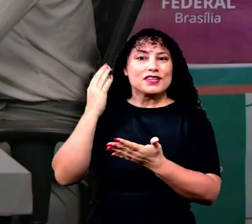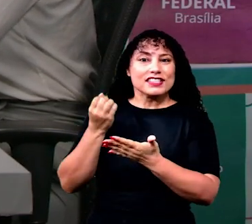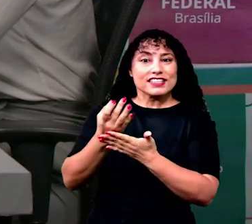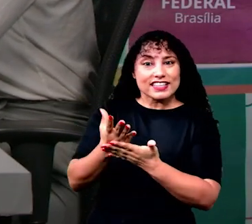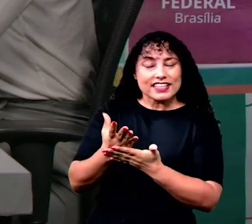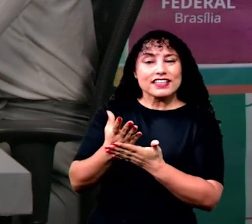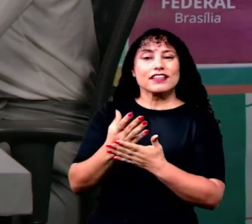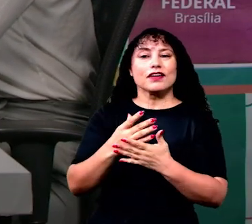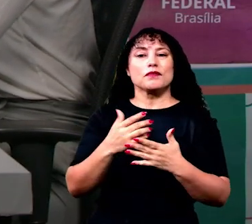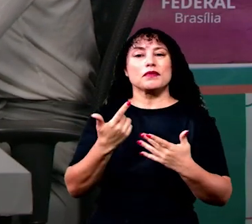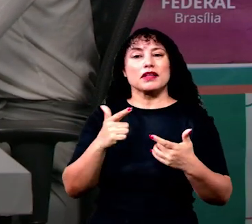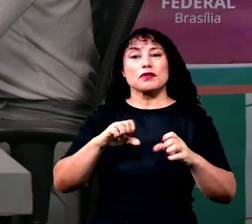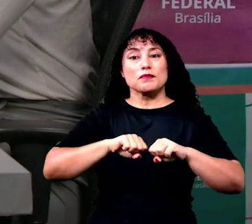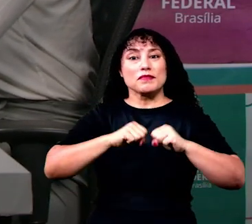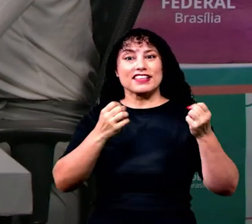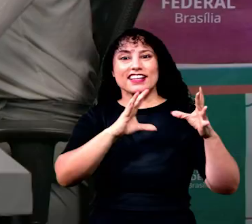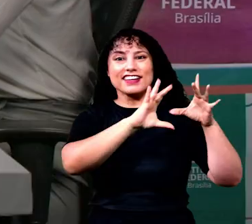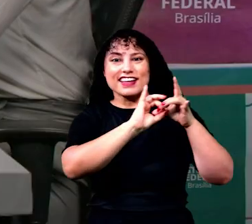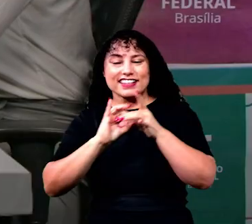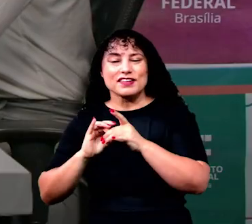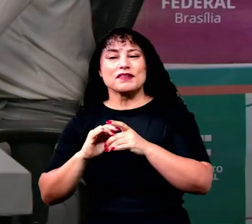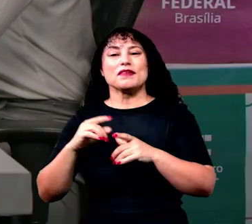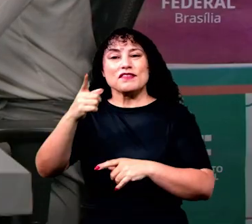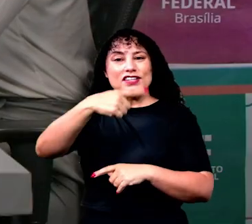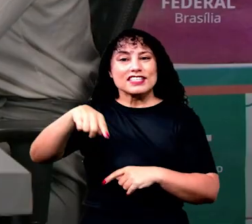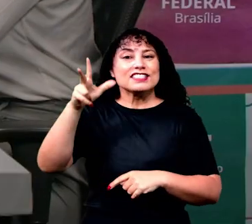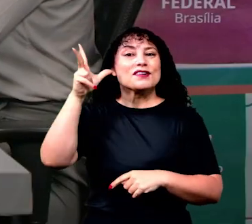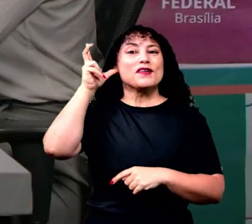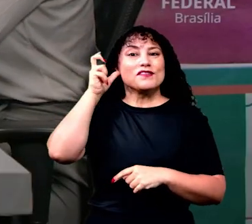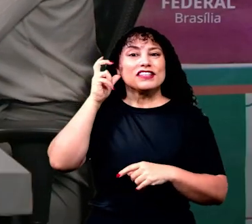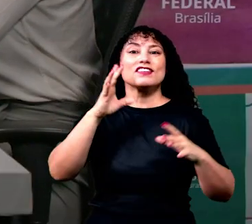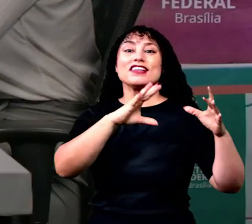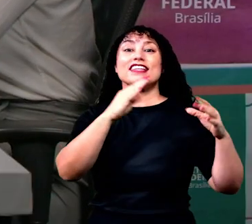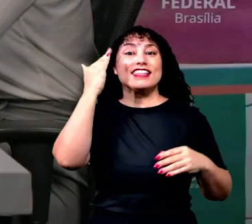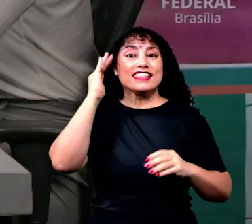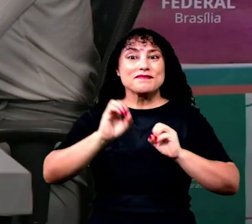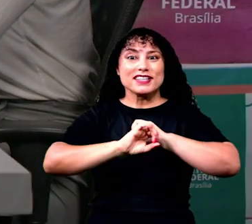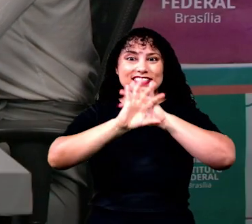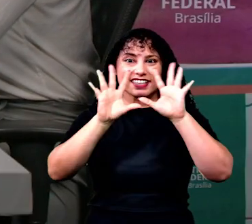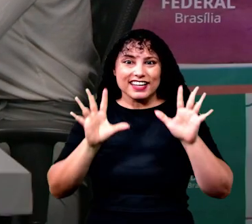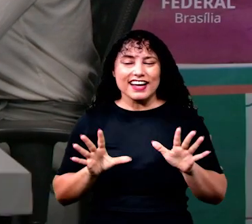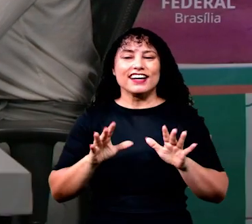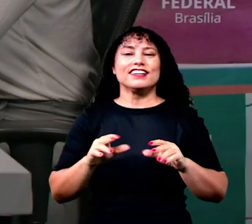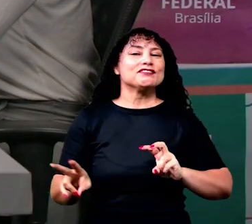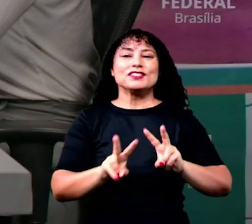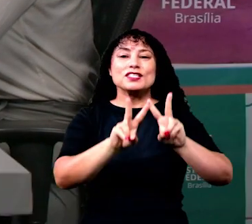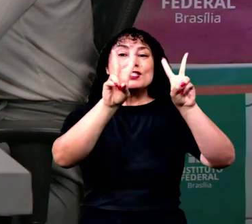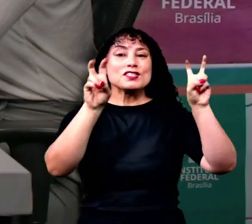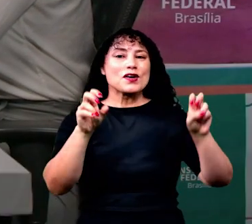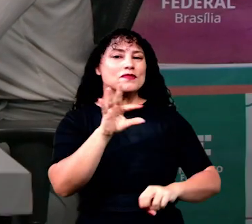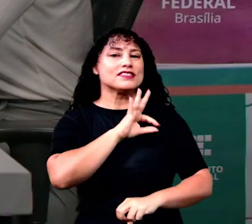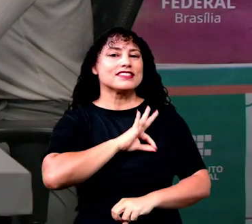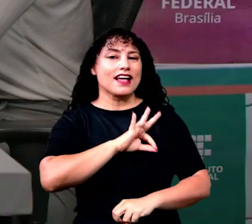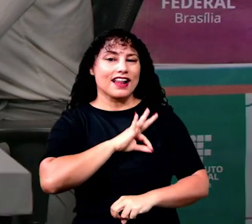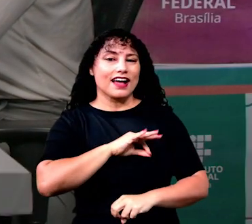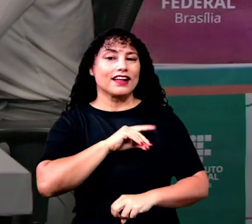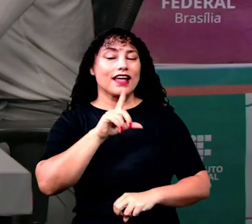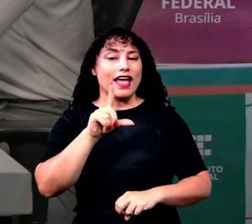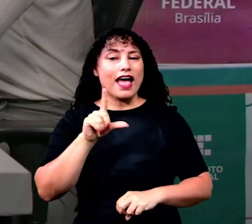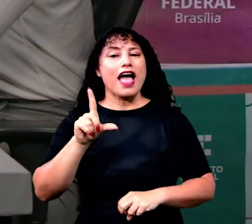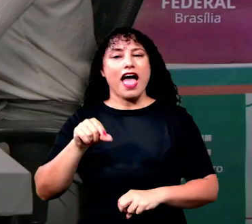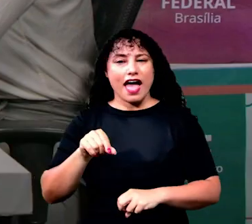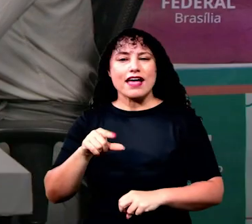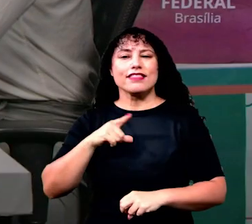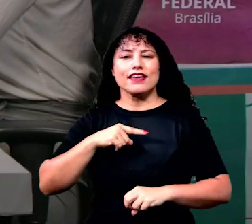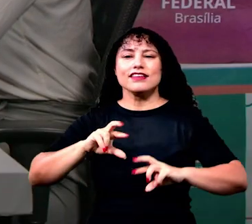pré-podcast, então pode ficar descontextualizado para os nossos ouvintes. Sim. Eh, então, assim, a questão, salarial, eu